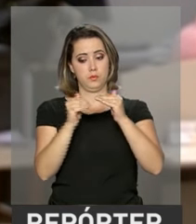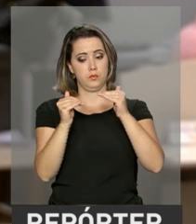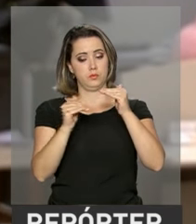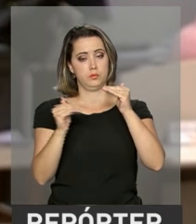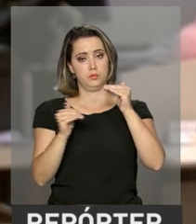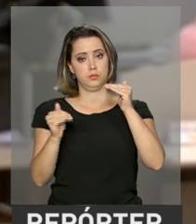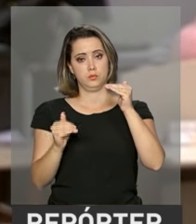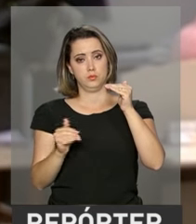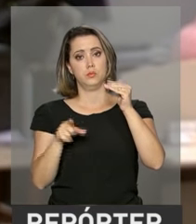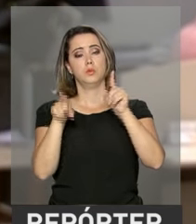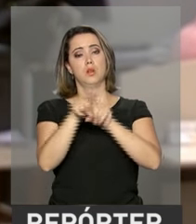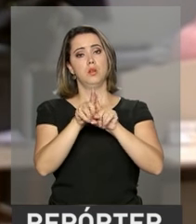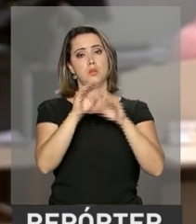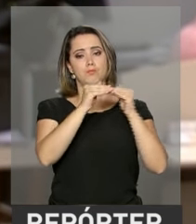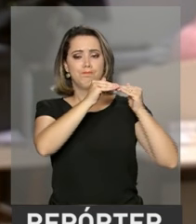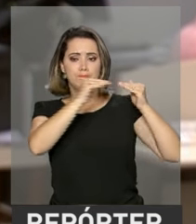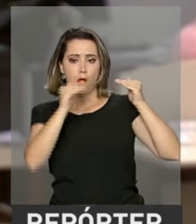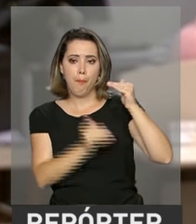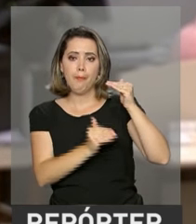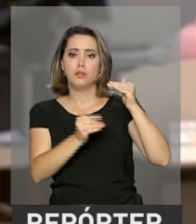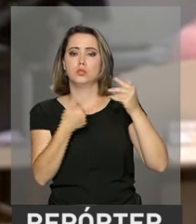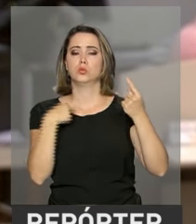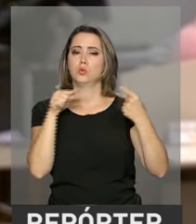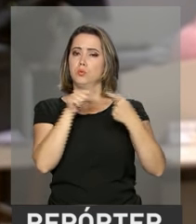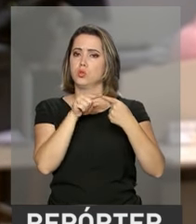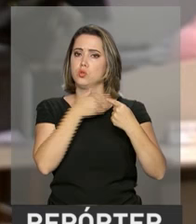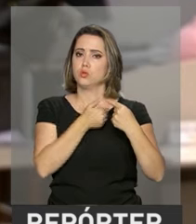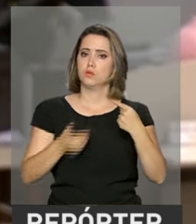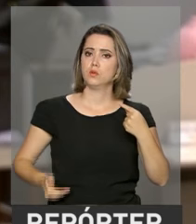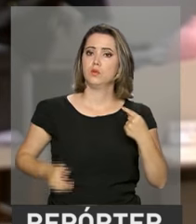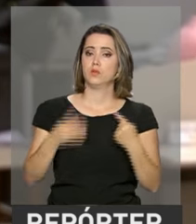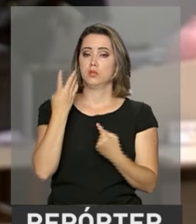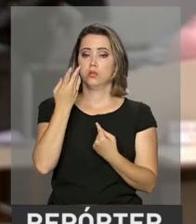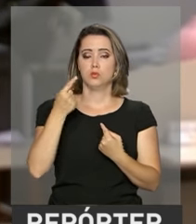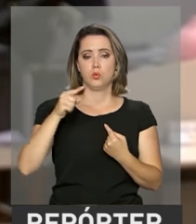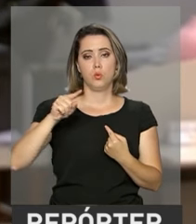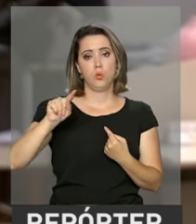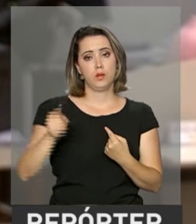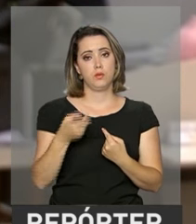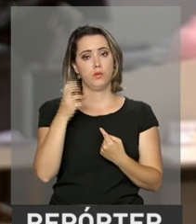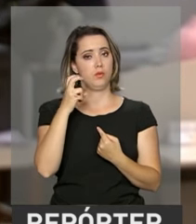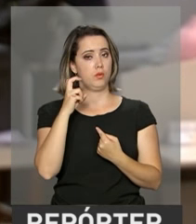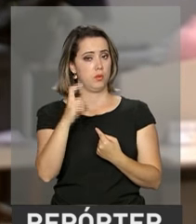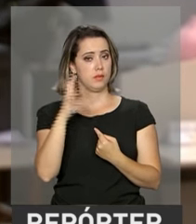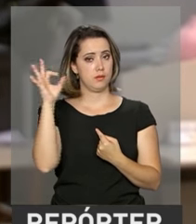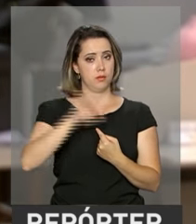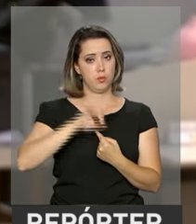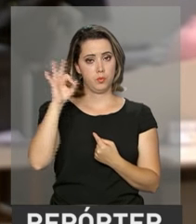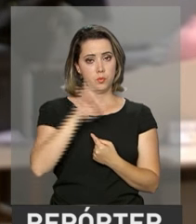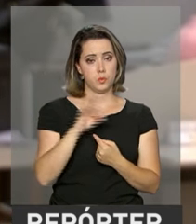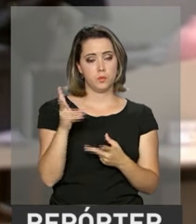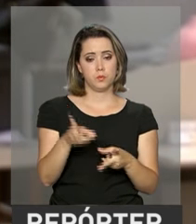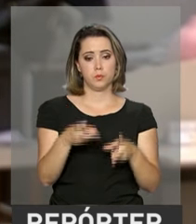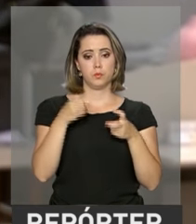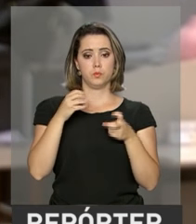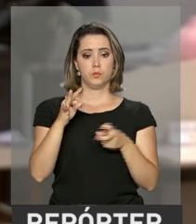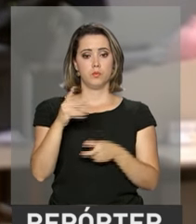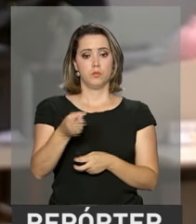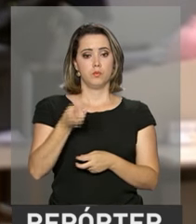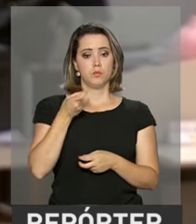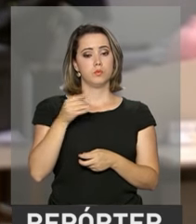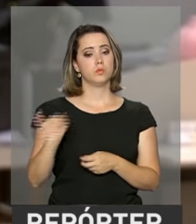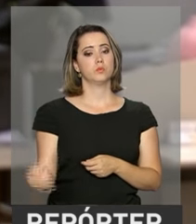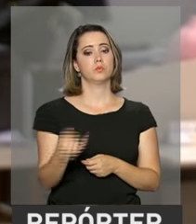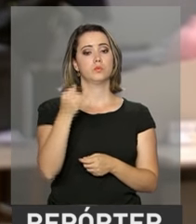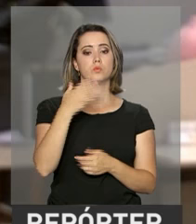já está bem abaixo do centro da meta, que é de 4,5%. A expectativa para a taxa básica de juros, a Selic, foi mantida